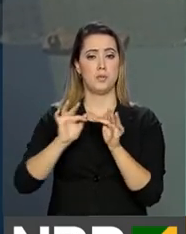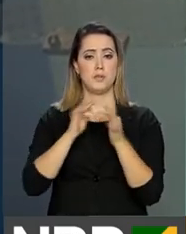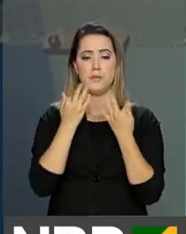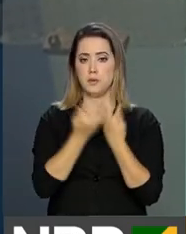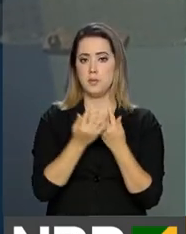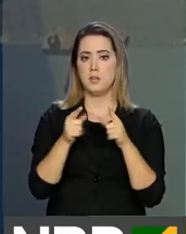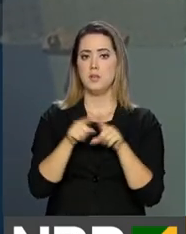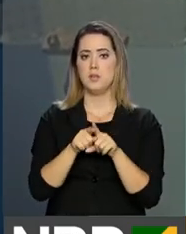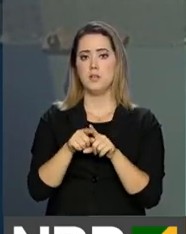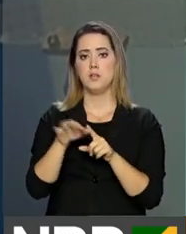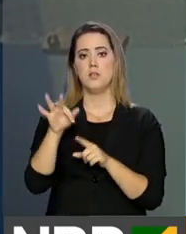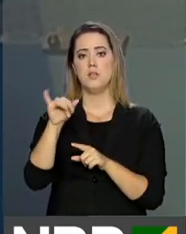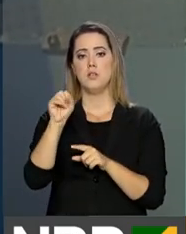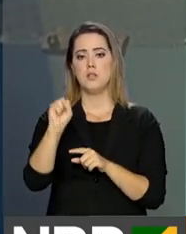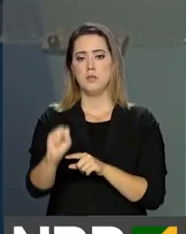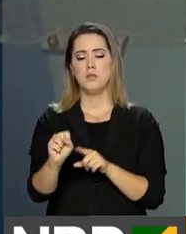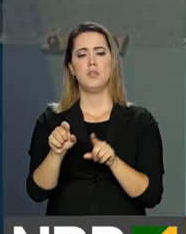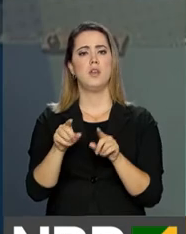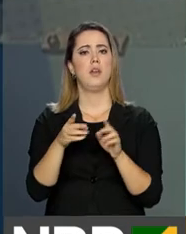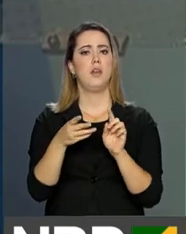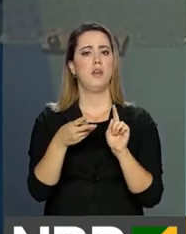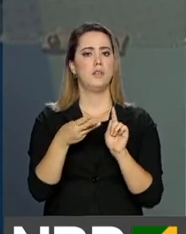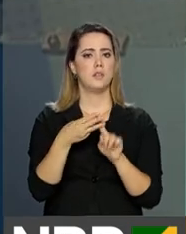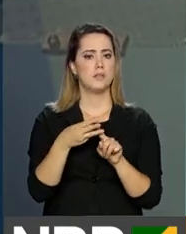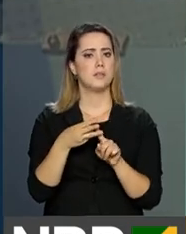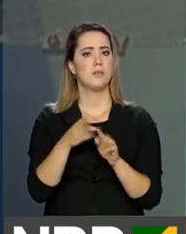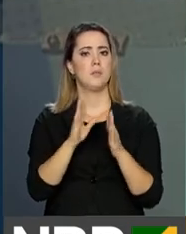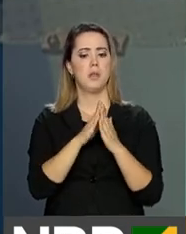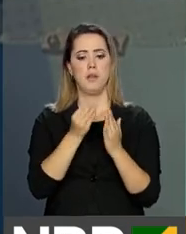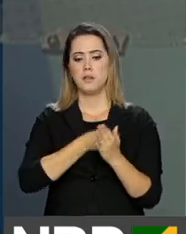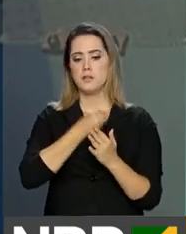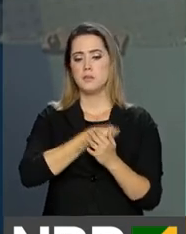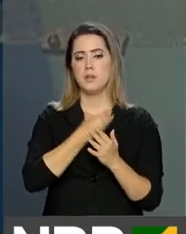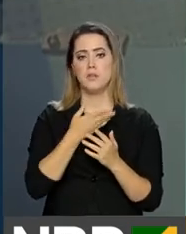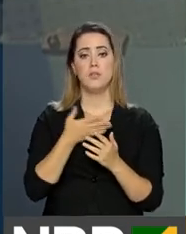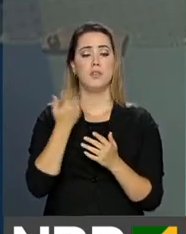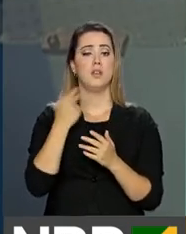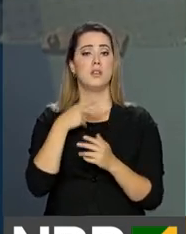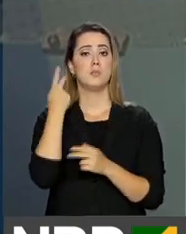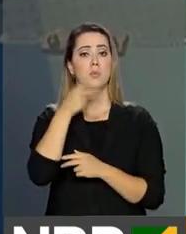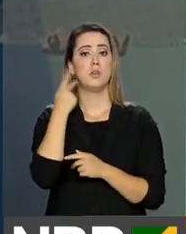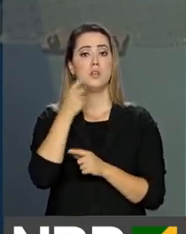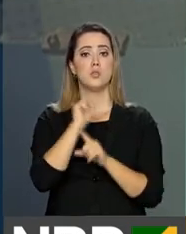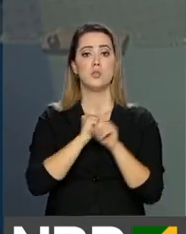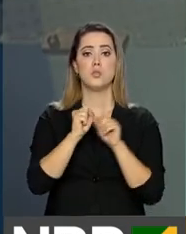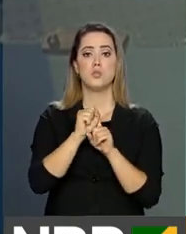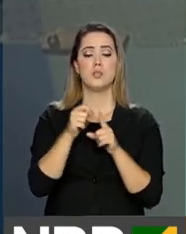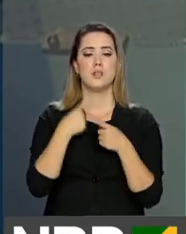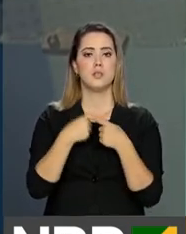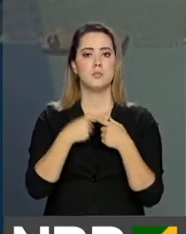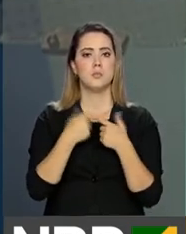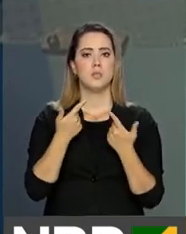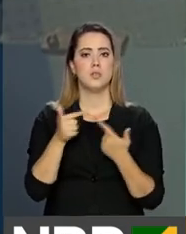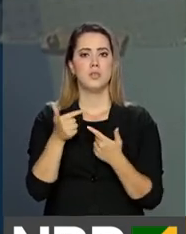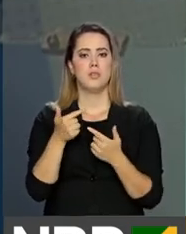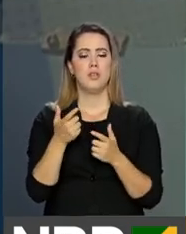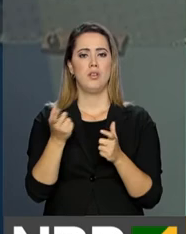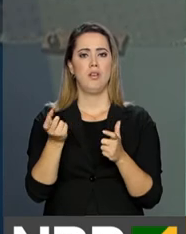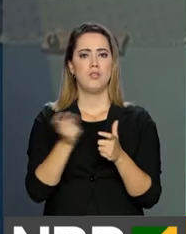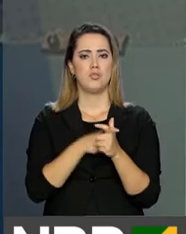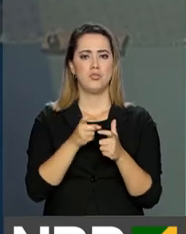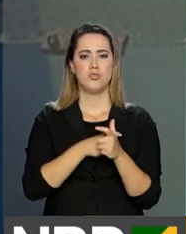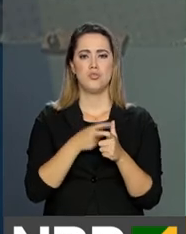Minha Casa Minha Vida, e tantas políticas sociais que estavam ameaçadas pelas ruínas das contas